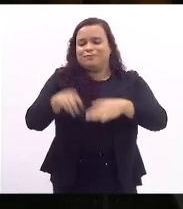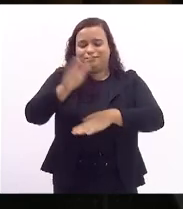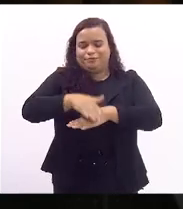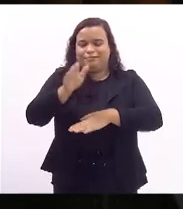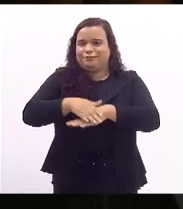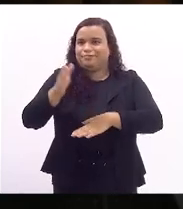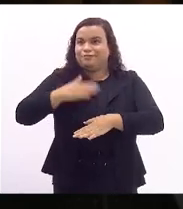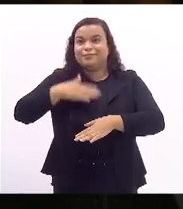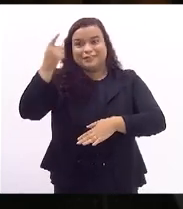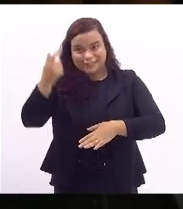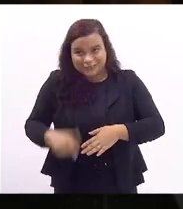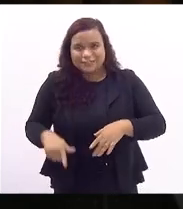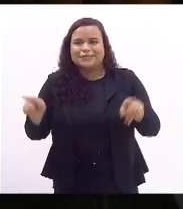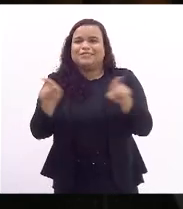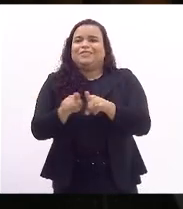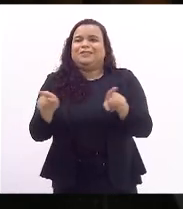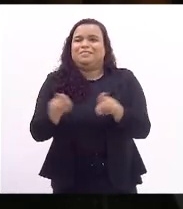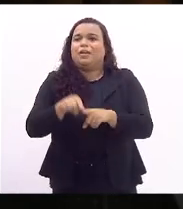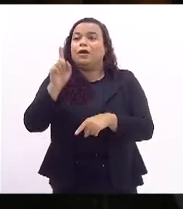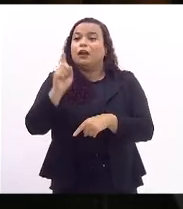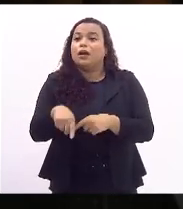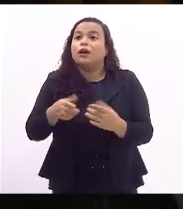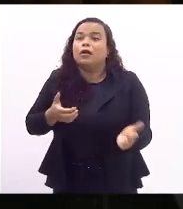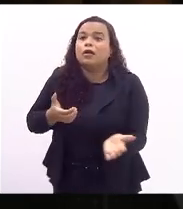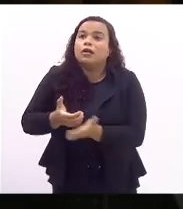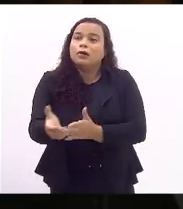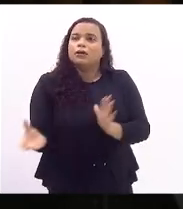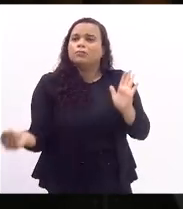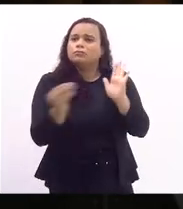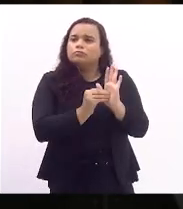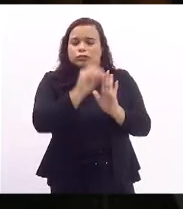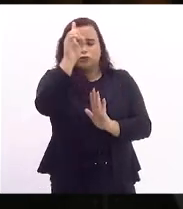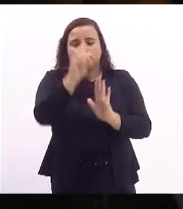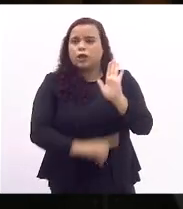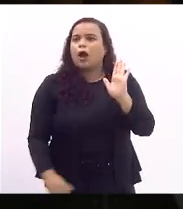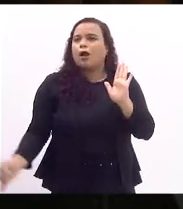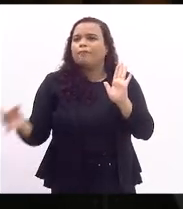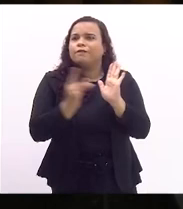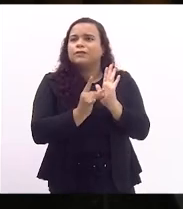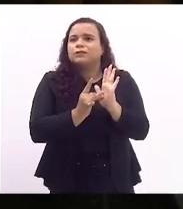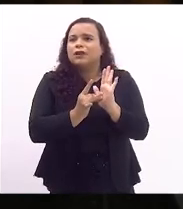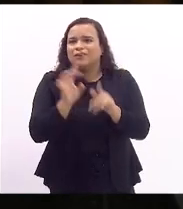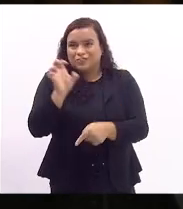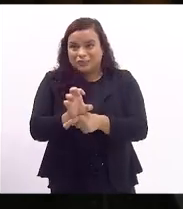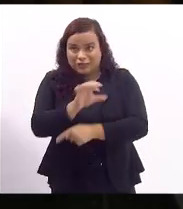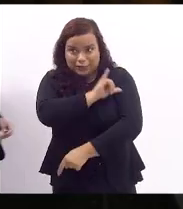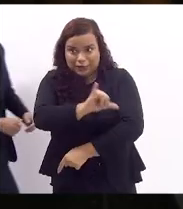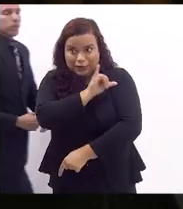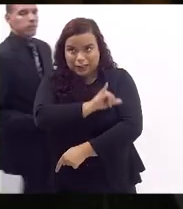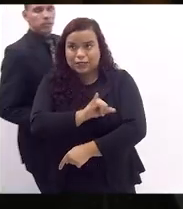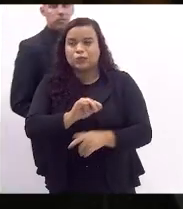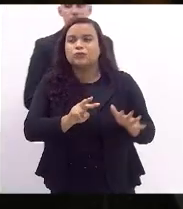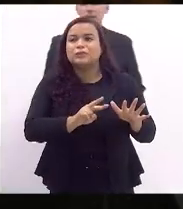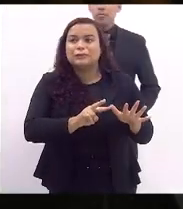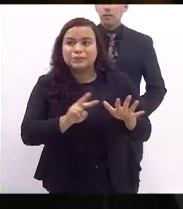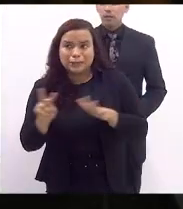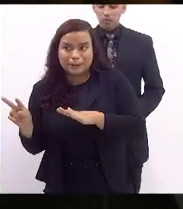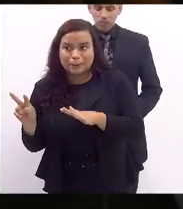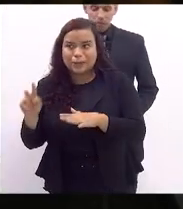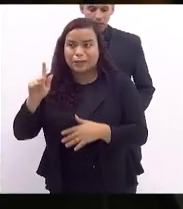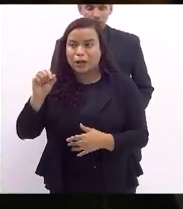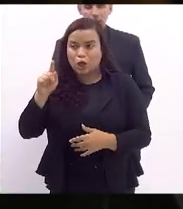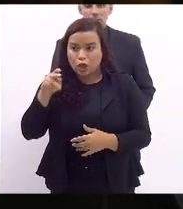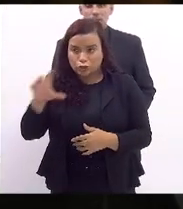de minha autoria que é para implantar no Diário Oficial do Estado do Rio de Janeiro a semana